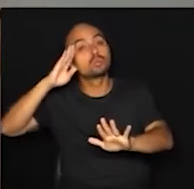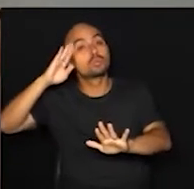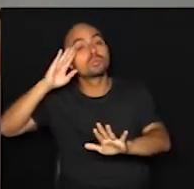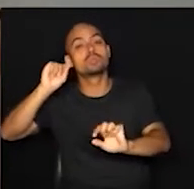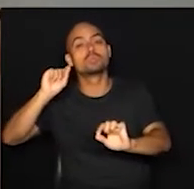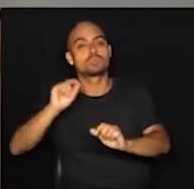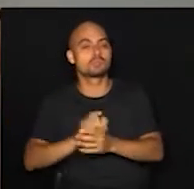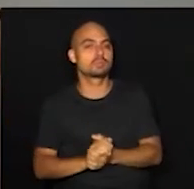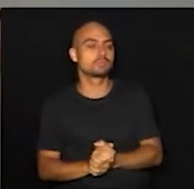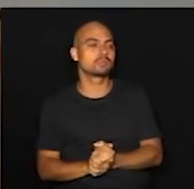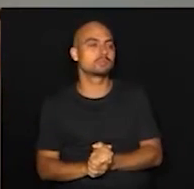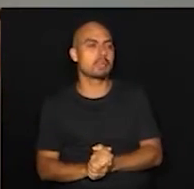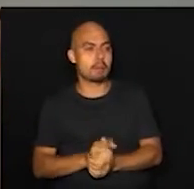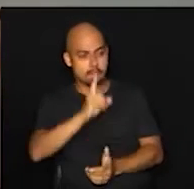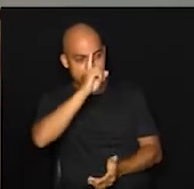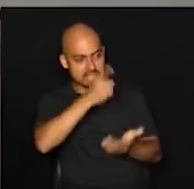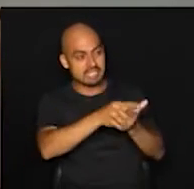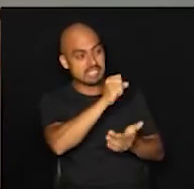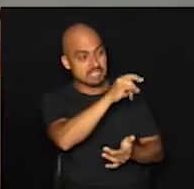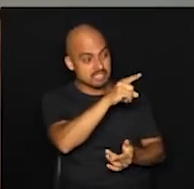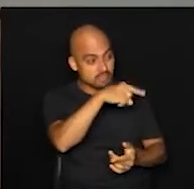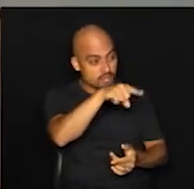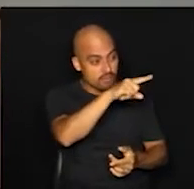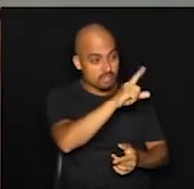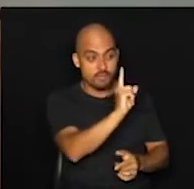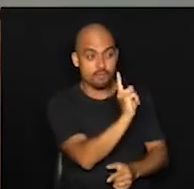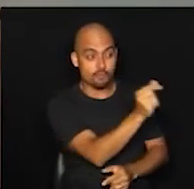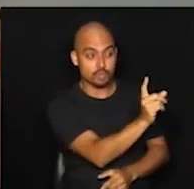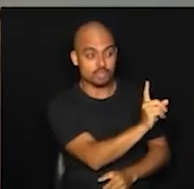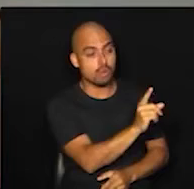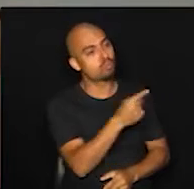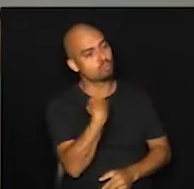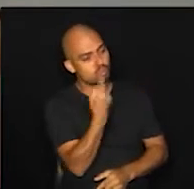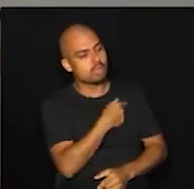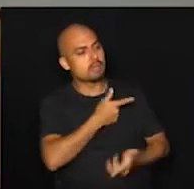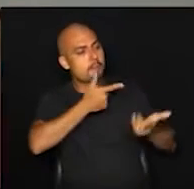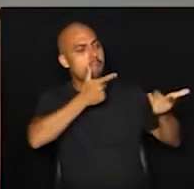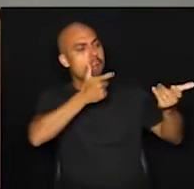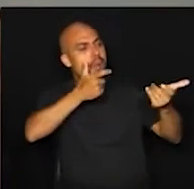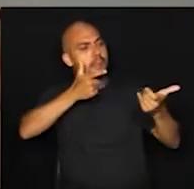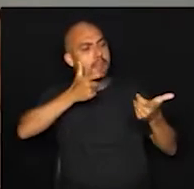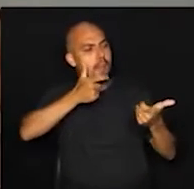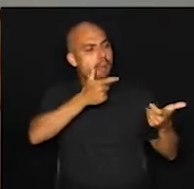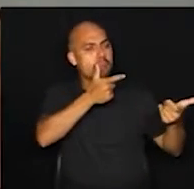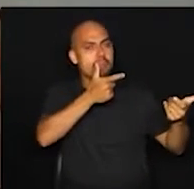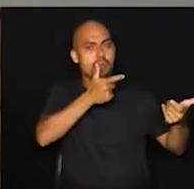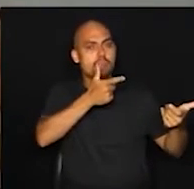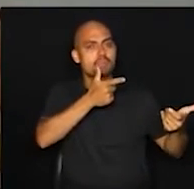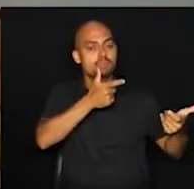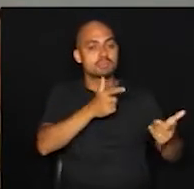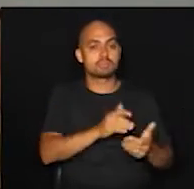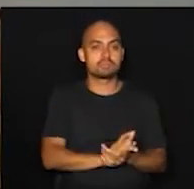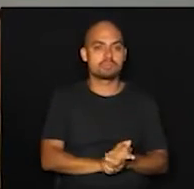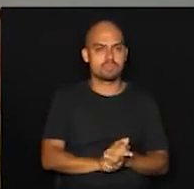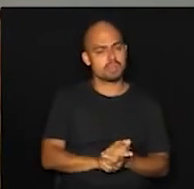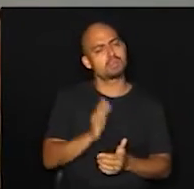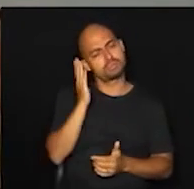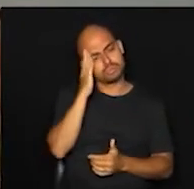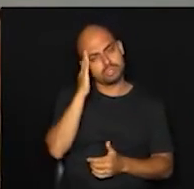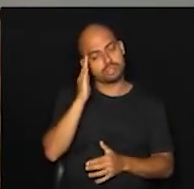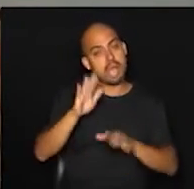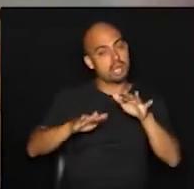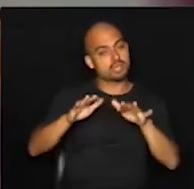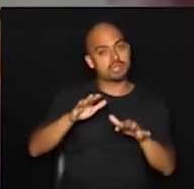eles ousassem reagir e não querer ir embora, que eles iam metralhar todo mundo. Mesmo que os soldados não tivessem coragem de fazer